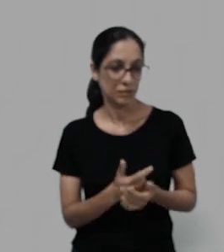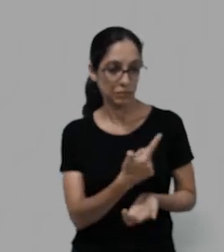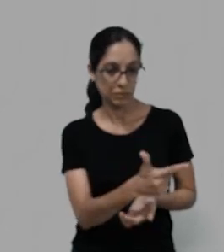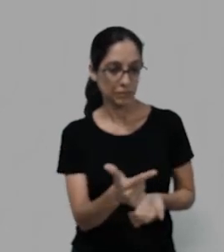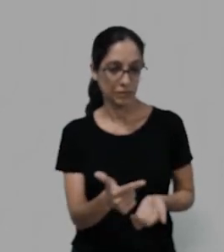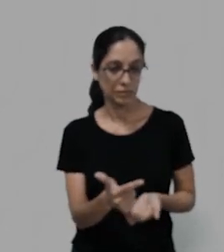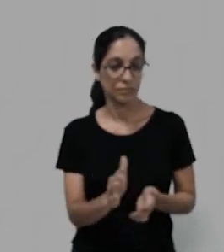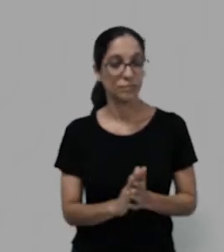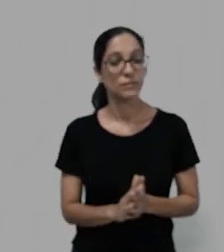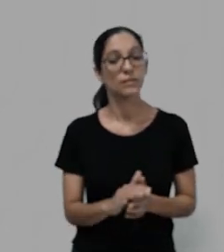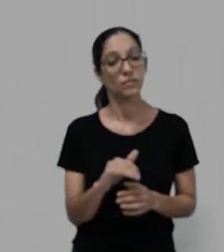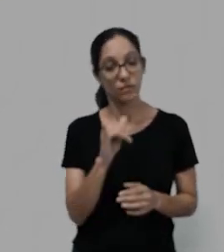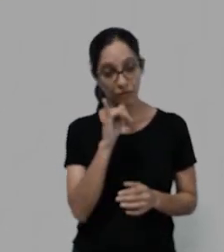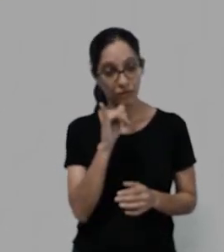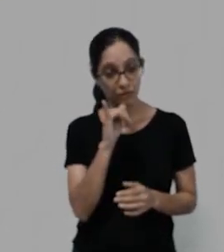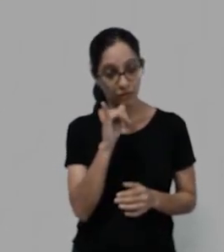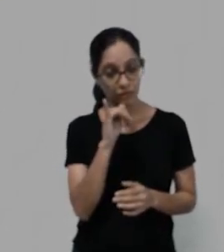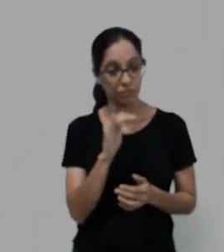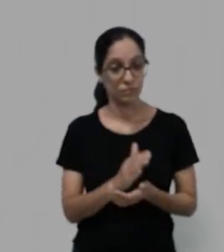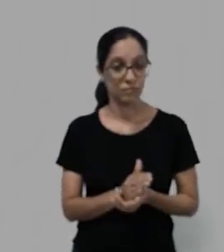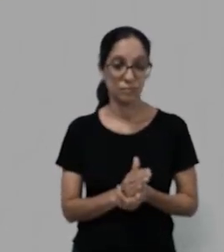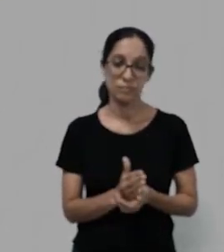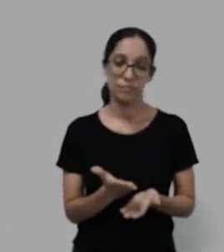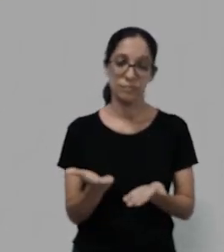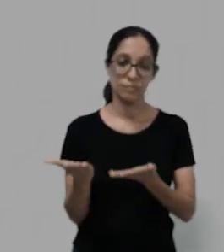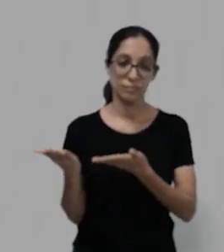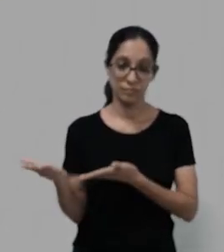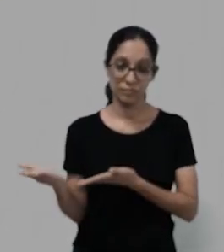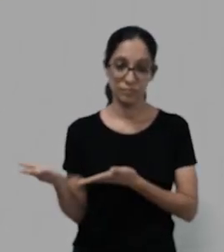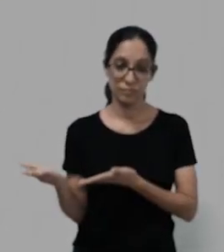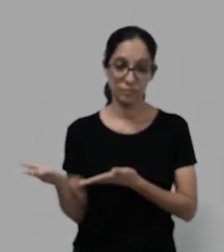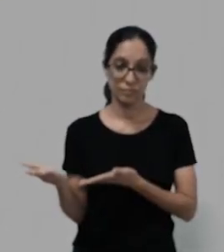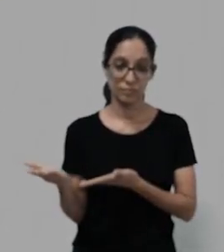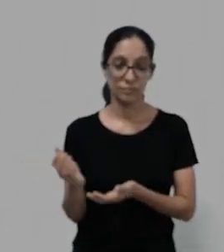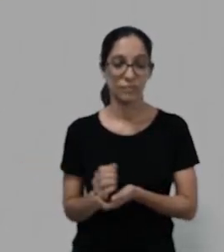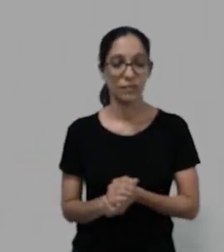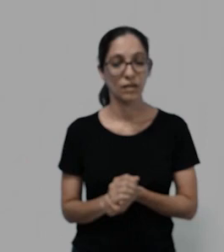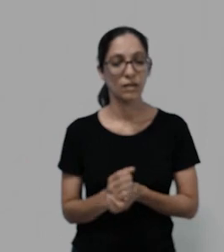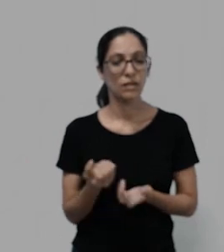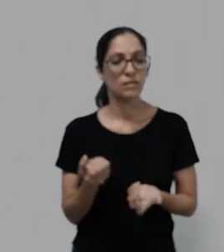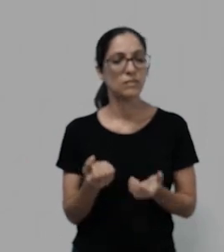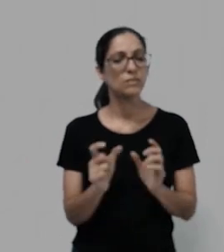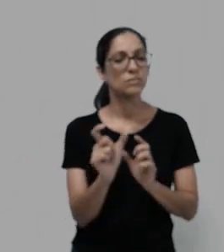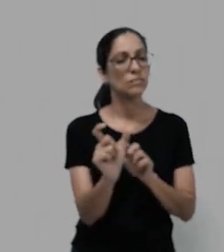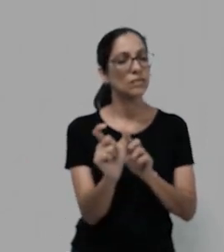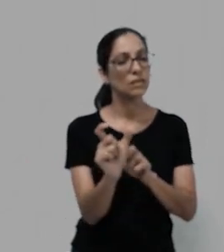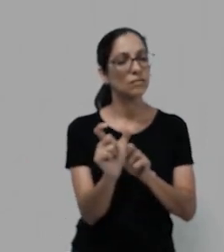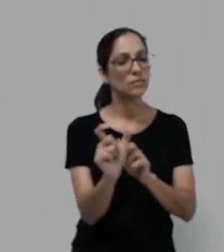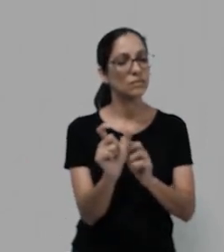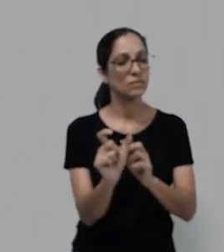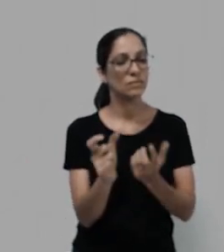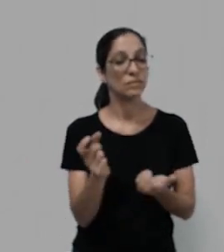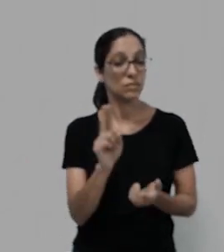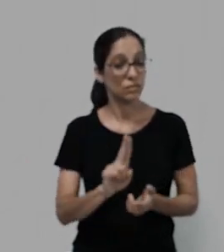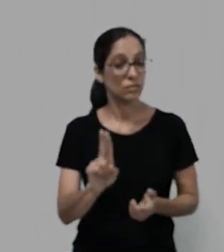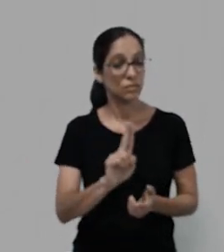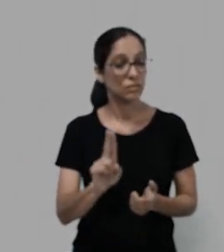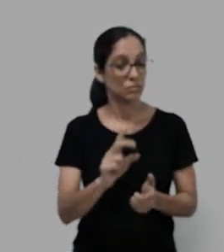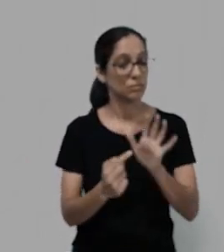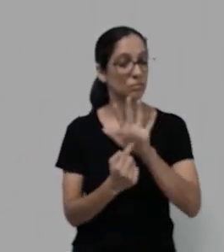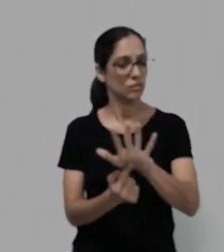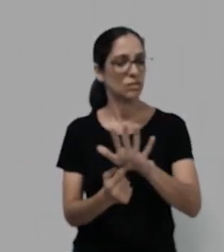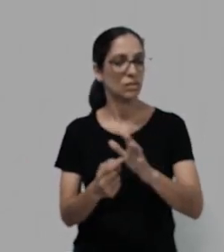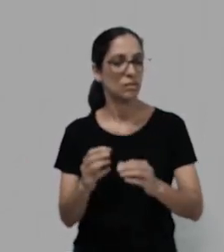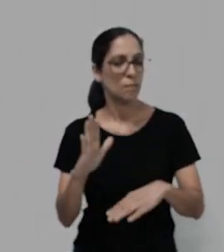esse produto. Tá? Então, é dando essa ideia. Much e many são palavrinhas indefinidas que nós usamos para